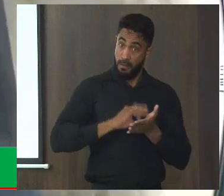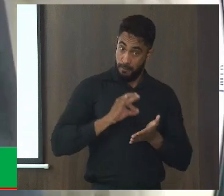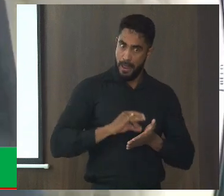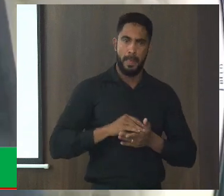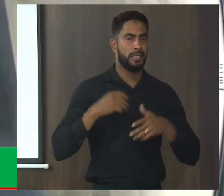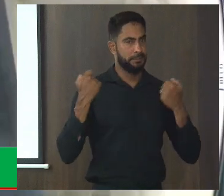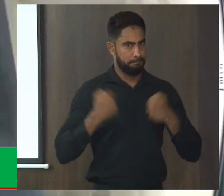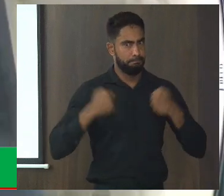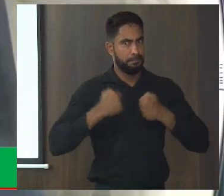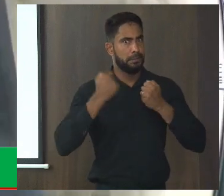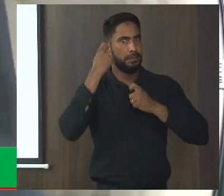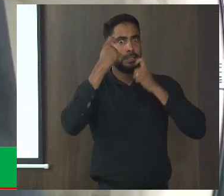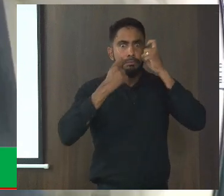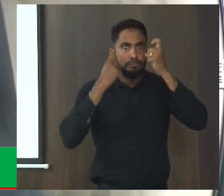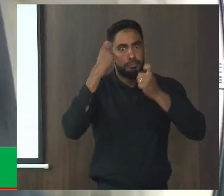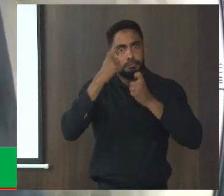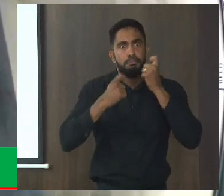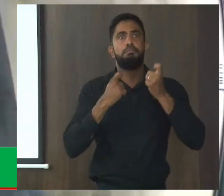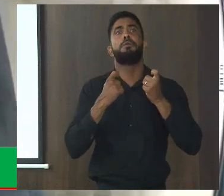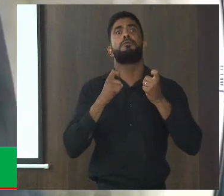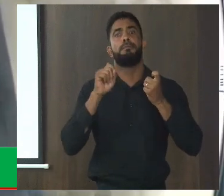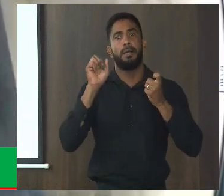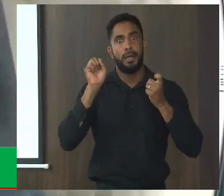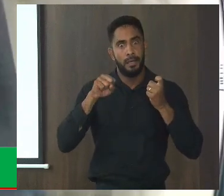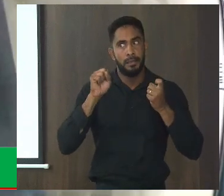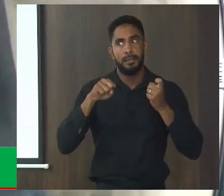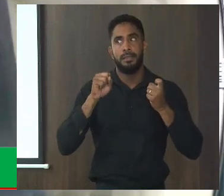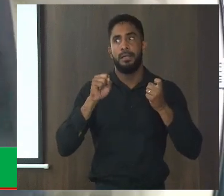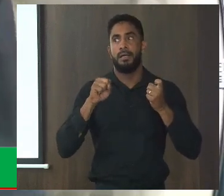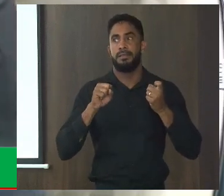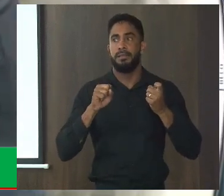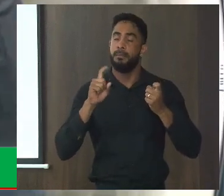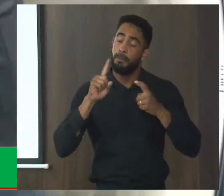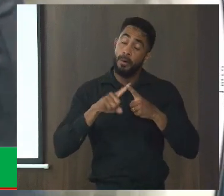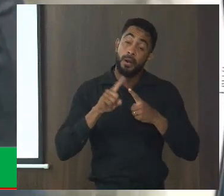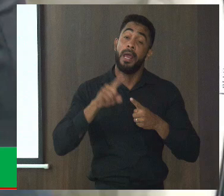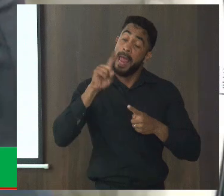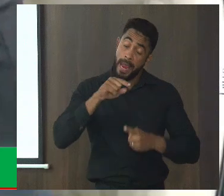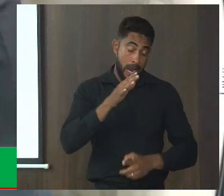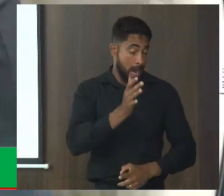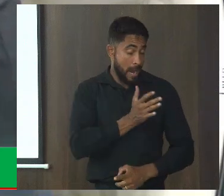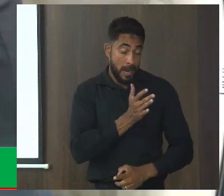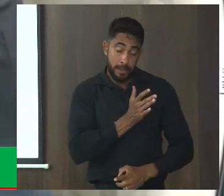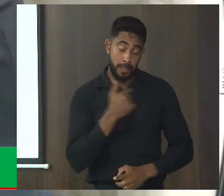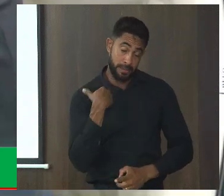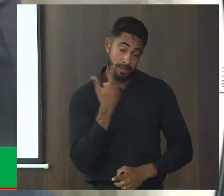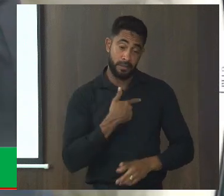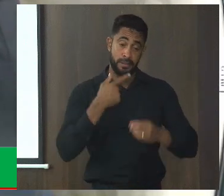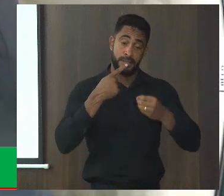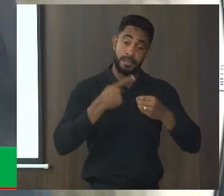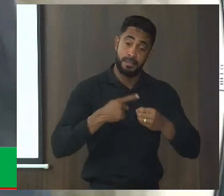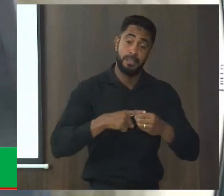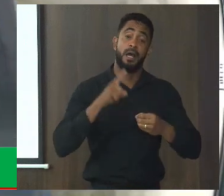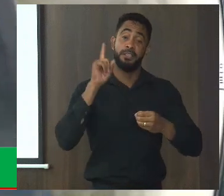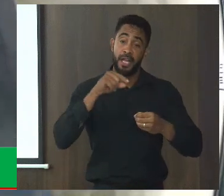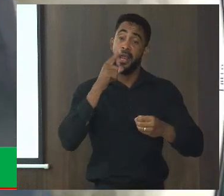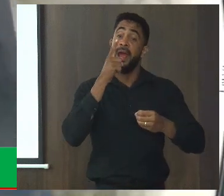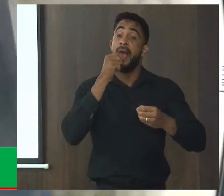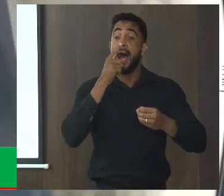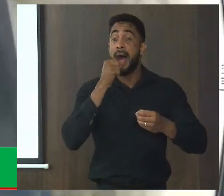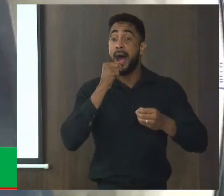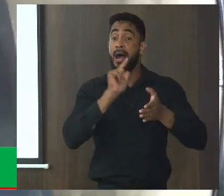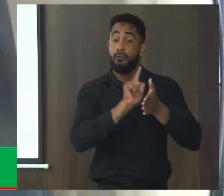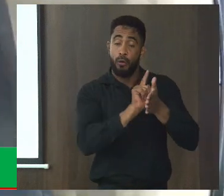que não é dito e nítido. Acho que a maior riqueza que nós temos aqui na nossa cidade é essa barragem, essa